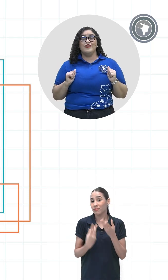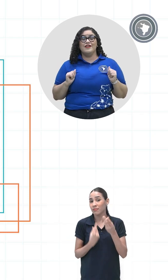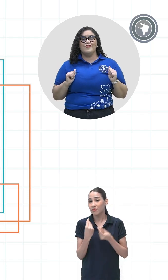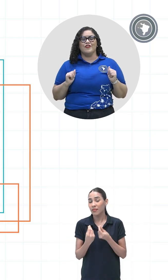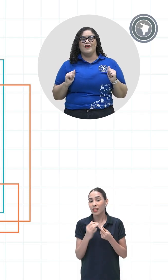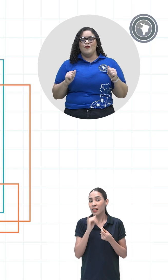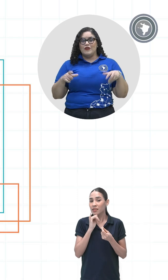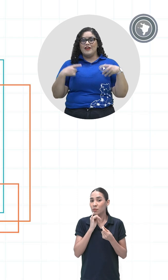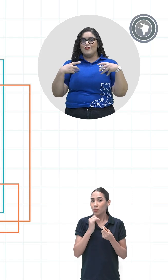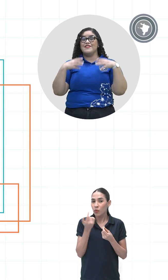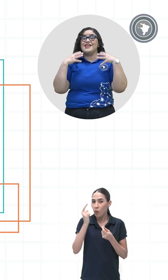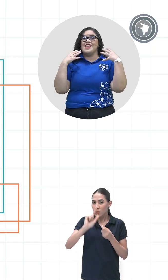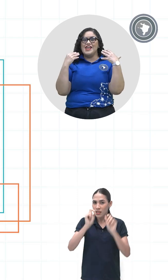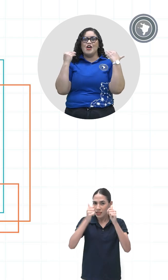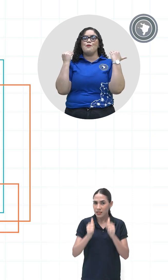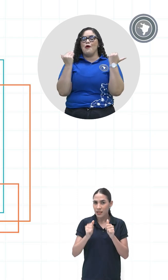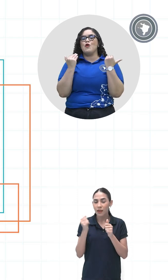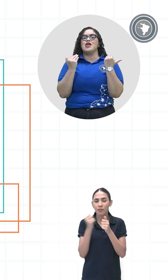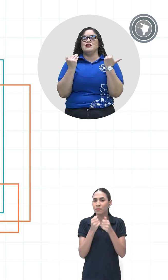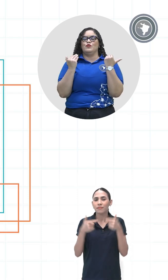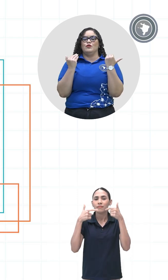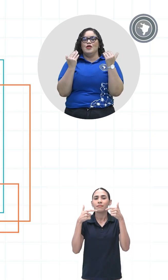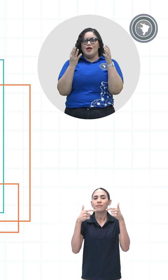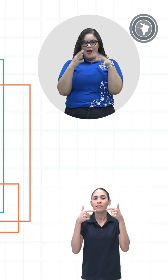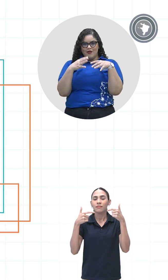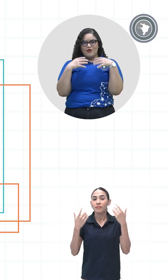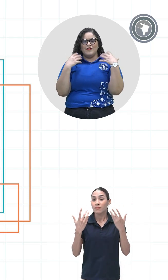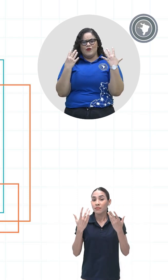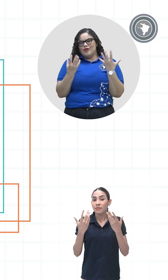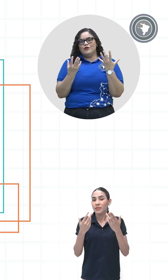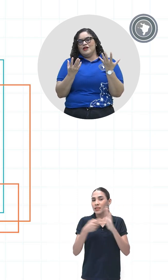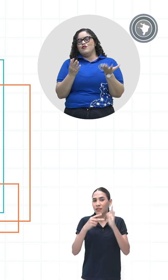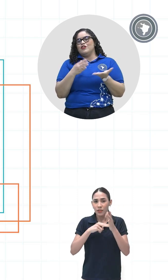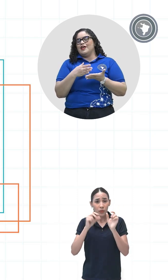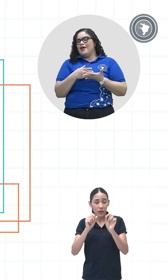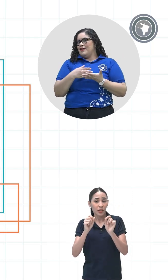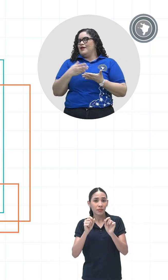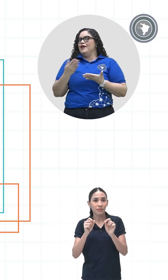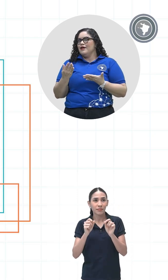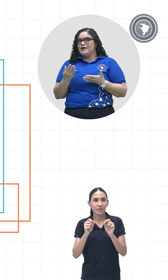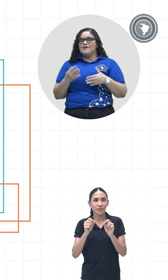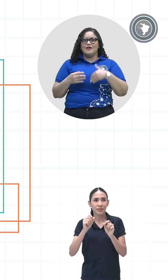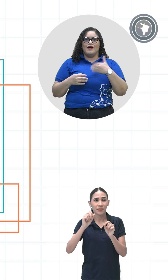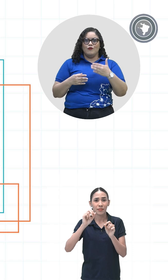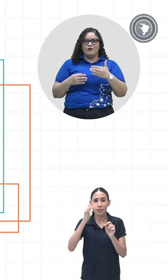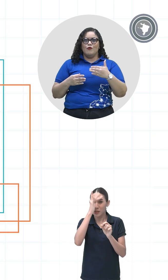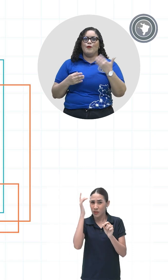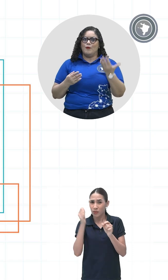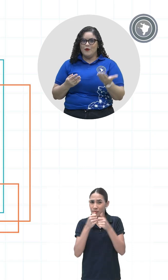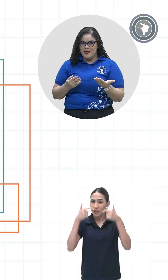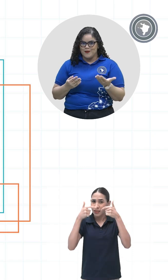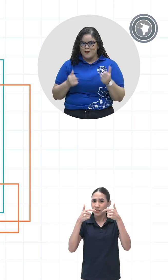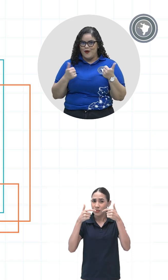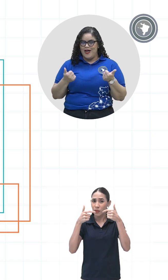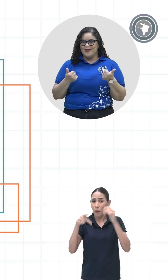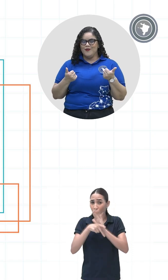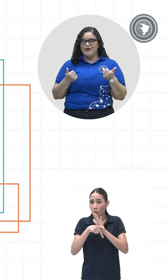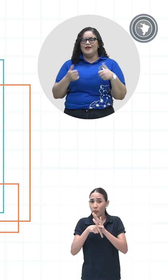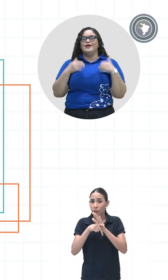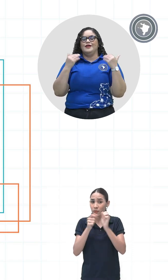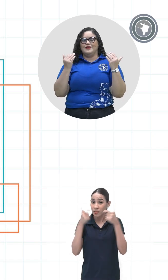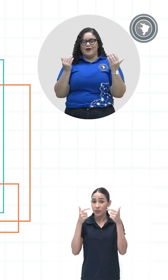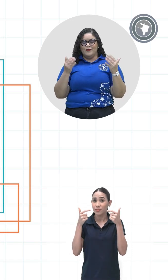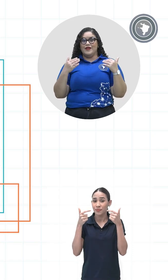ser redundante? Quando ele diz "e rir meu riso", ele está sendo redundante, ninguém ri senão o próprio riso,